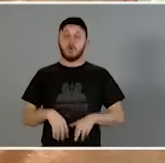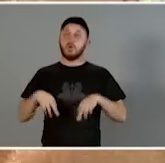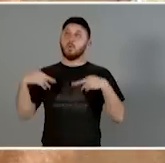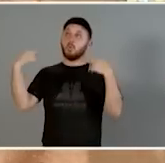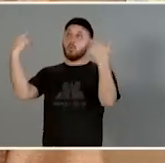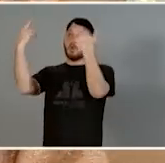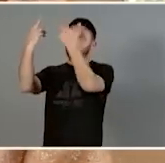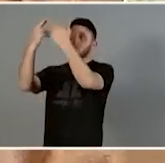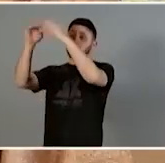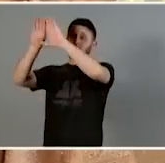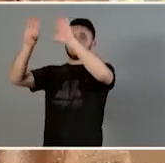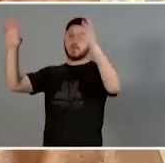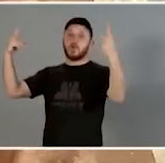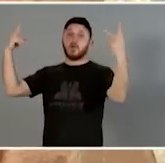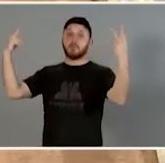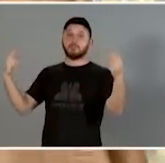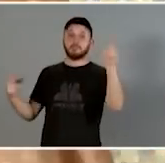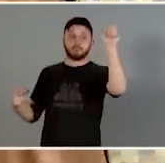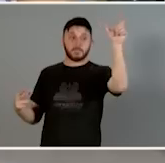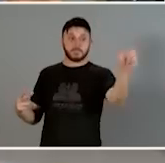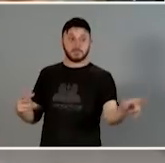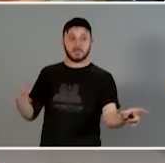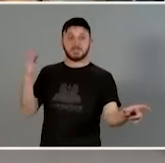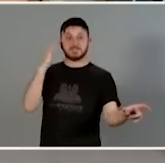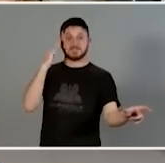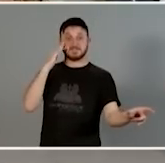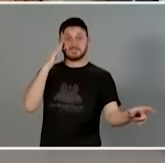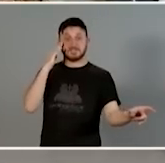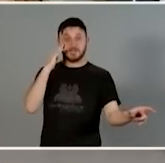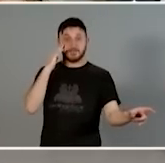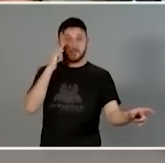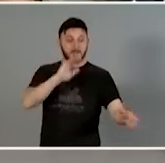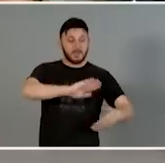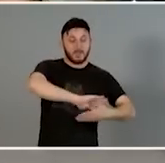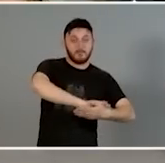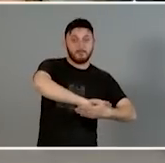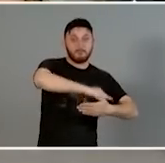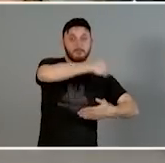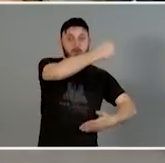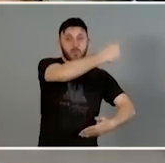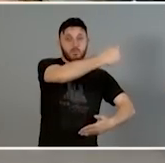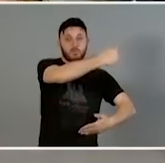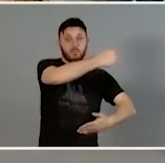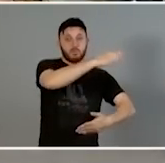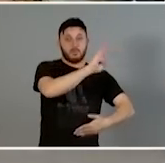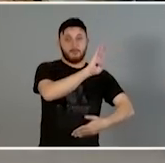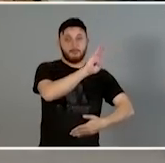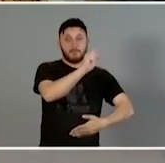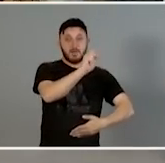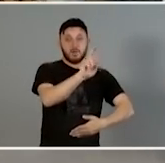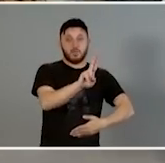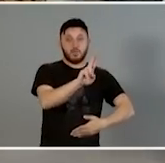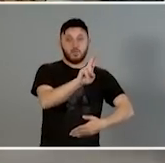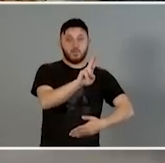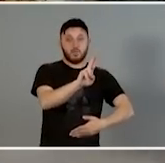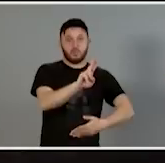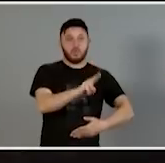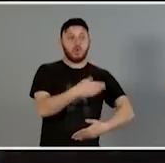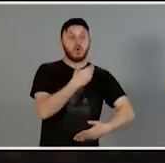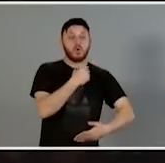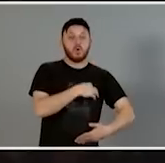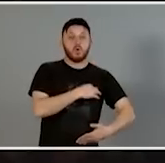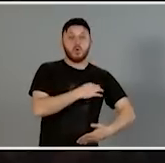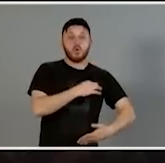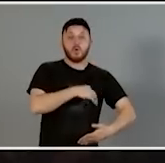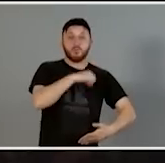céus é como alguém que sabe tirar de um baú, é o contexto da roupa velha,